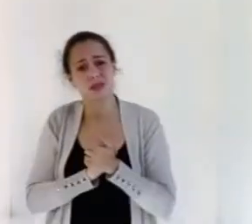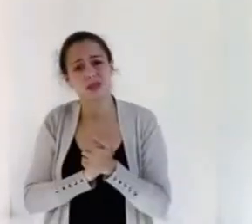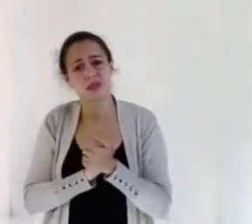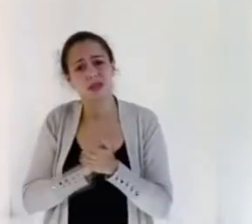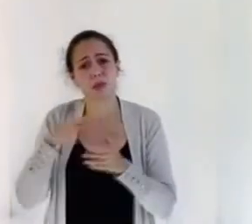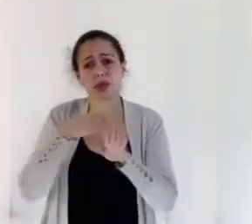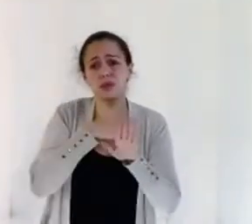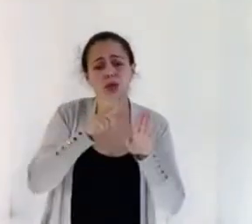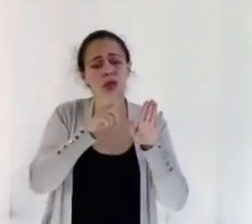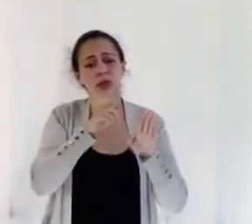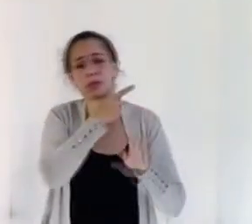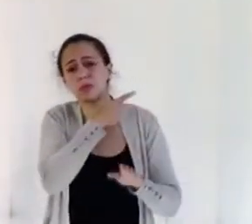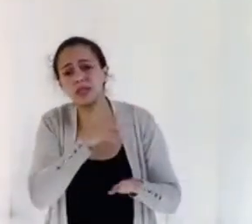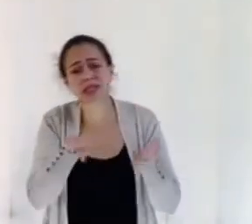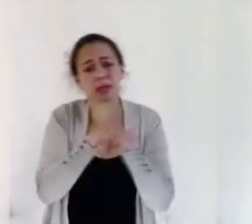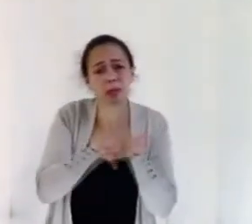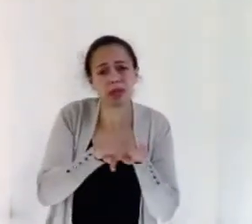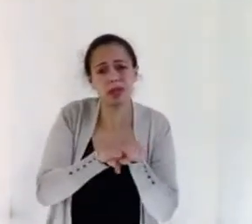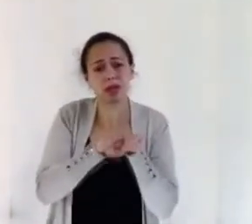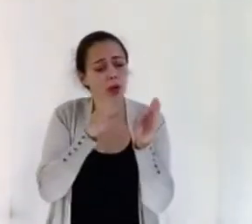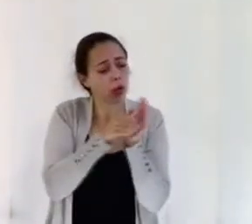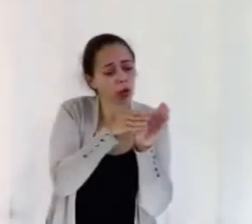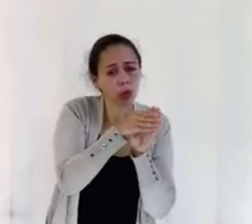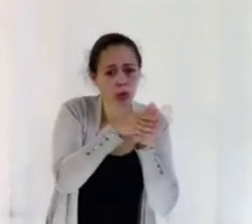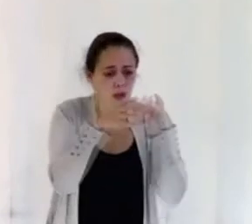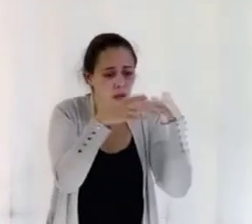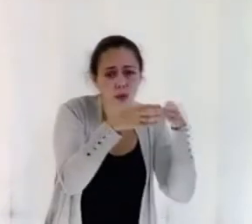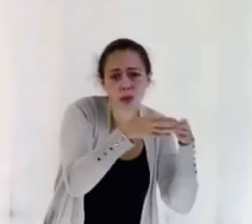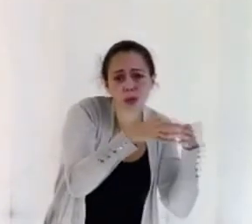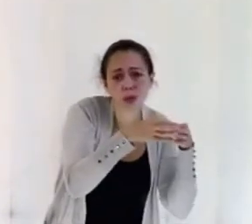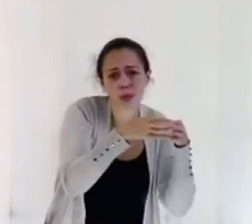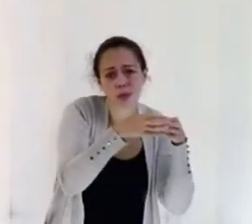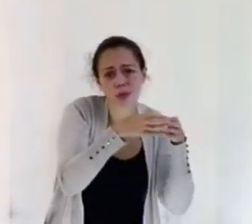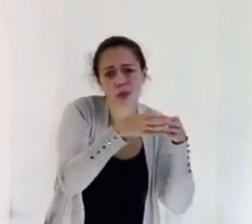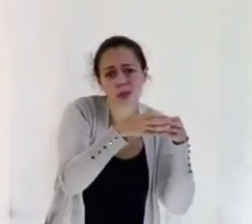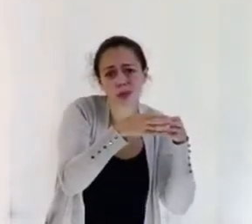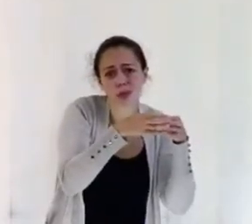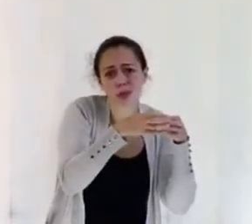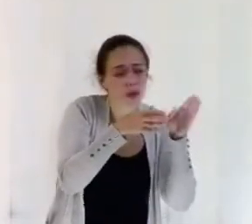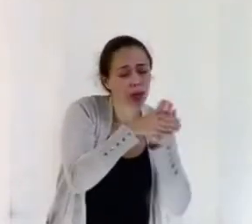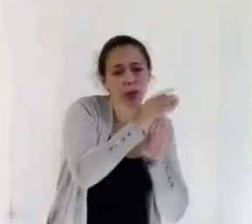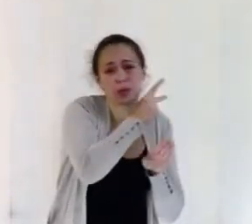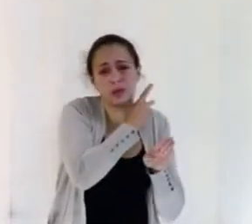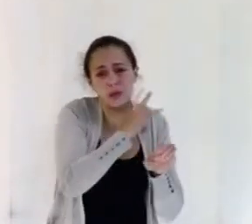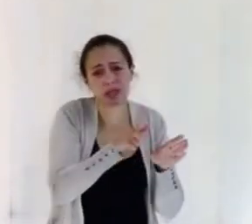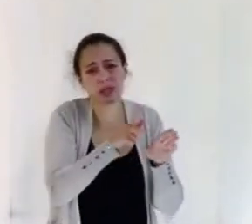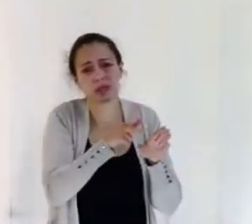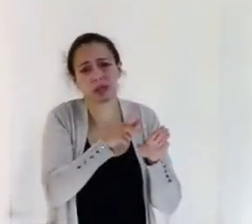também, o conselho dessa igreja. Por isso, meus irmãos,